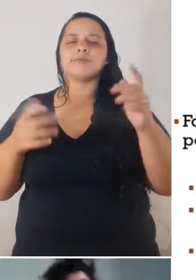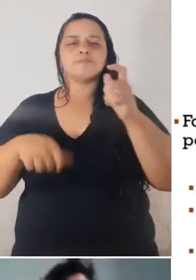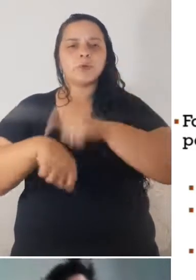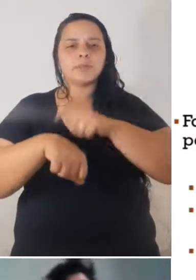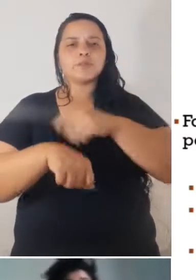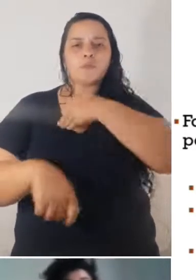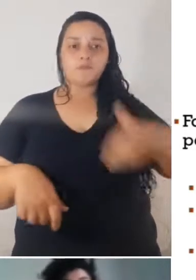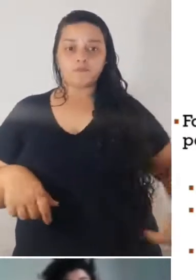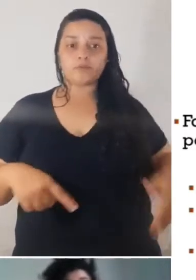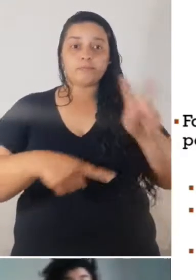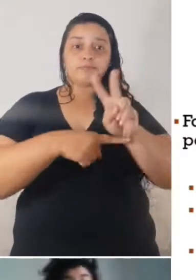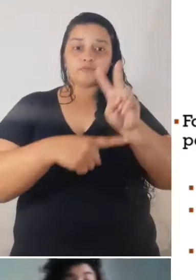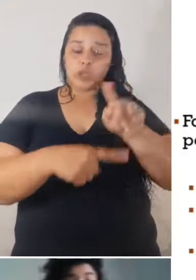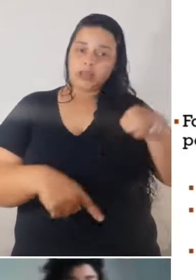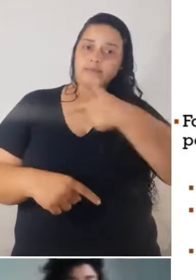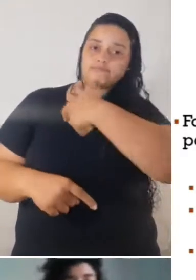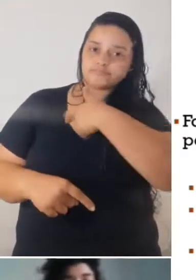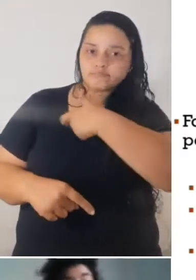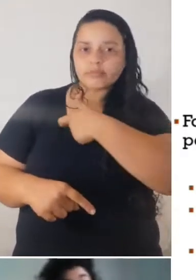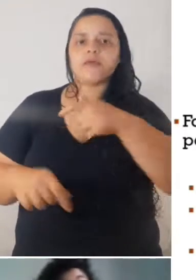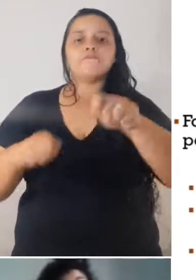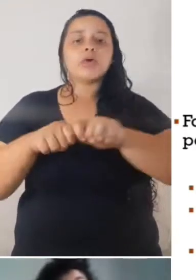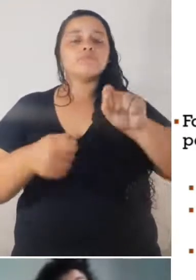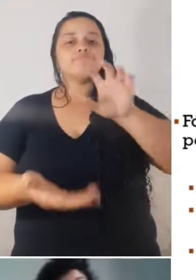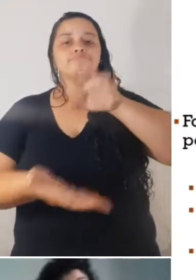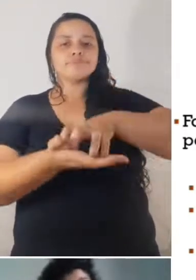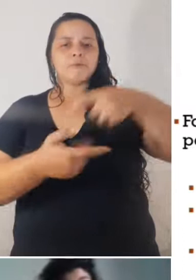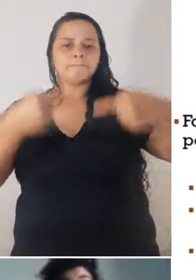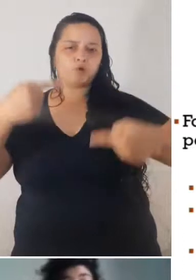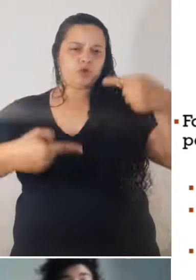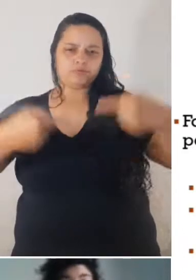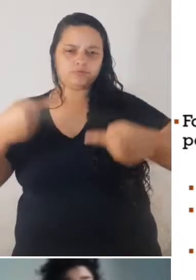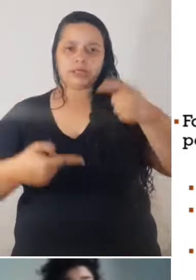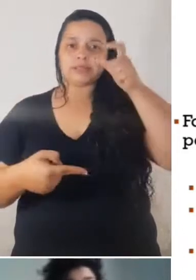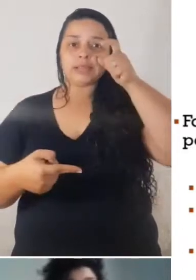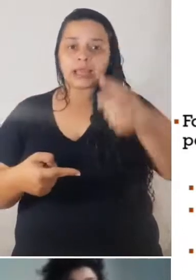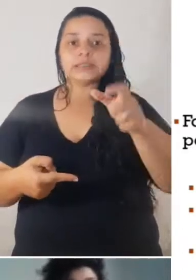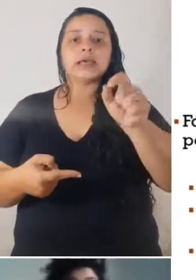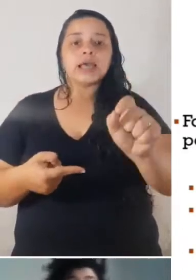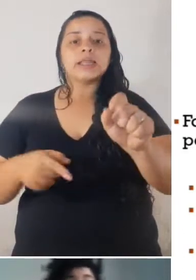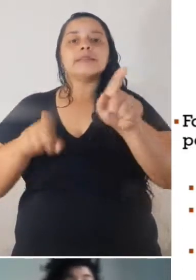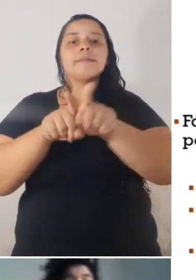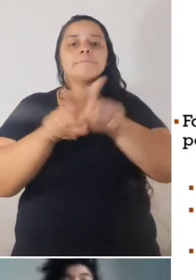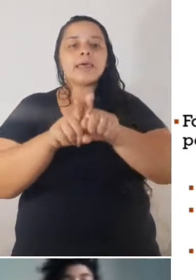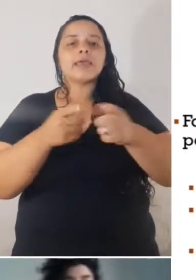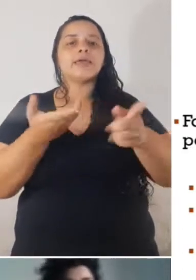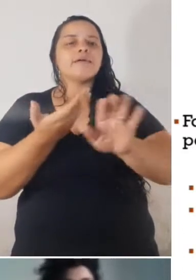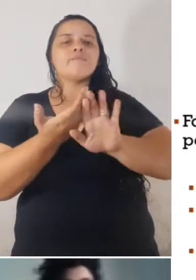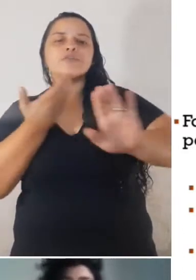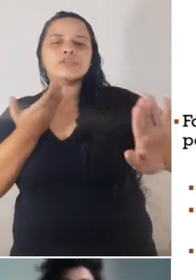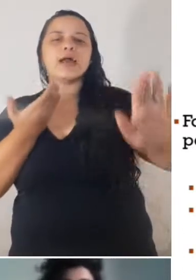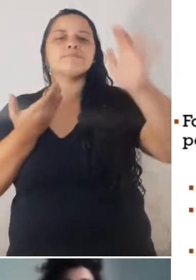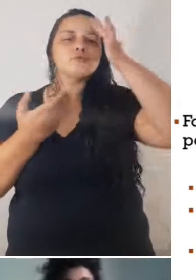Durante o governo provisório, Vargas, de fato, promoveu uma forte centralização política, com o intuito de afastar o poder